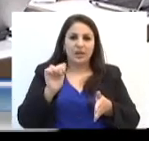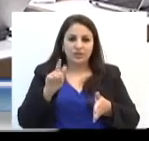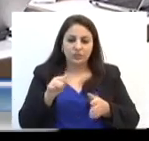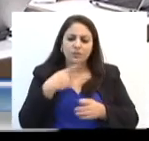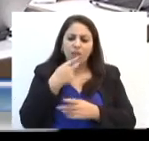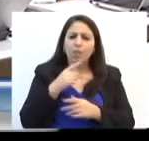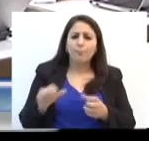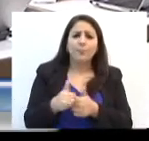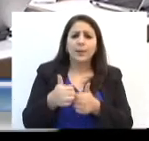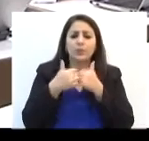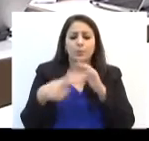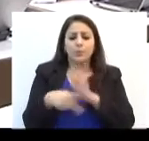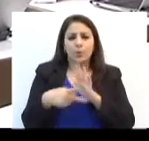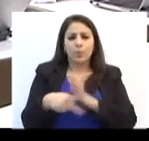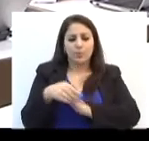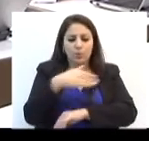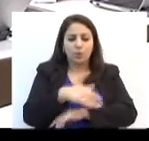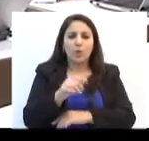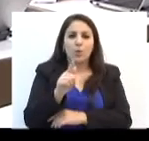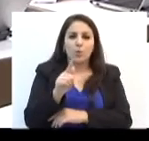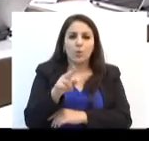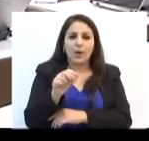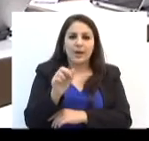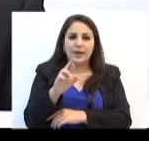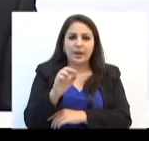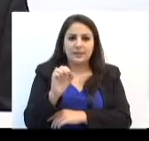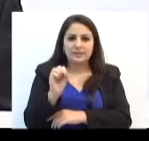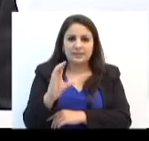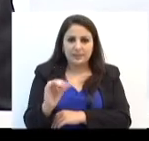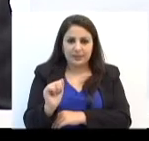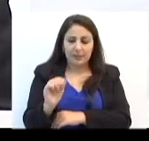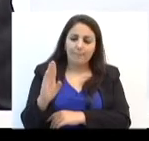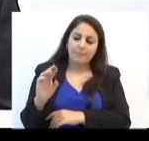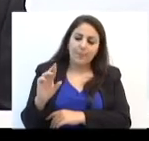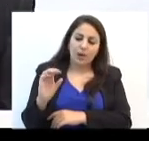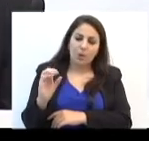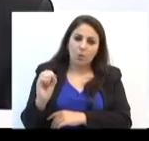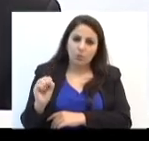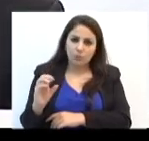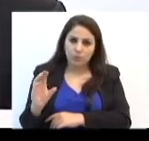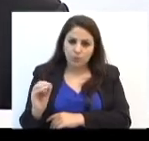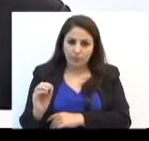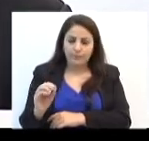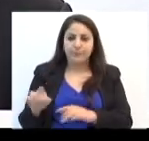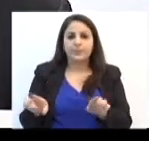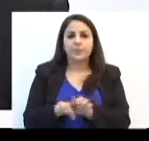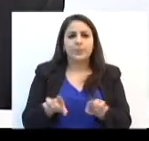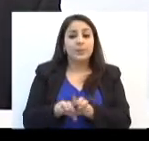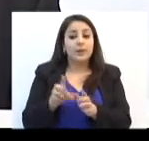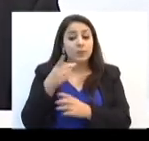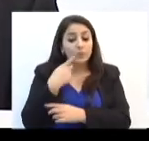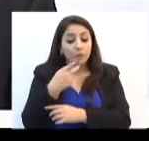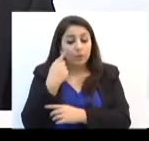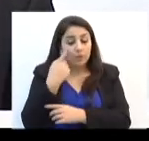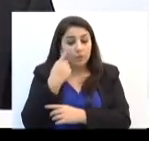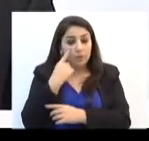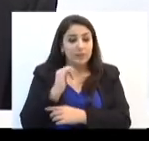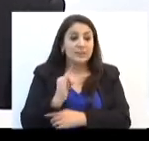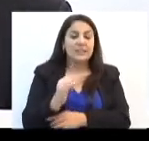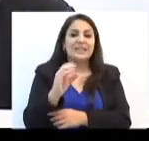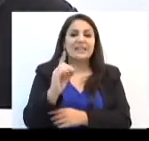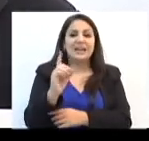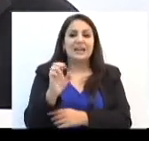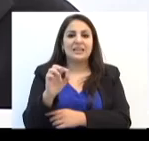de melhorias para a perimetral Guaraciba-Roso Marinho. Eles foram informados pelo DAER que em breve serão